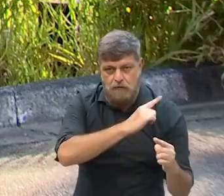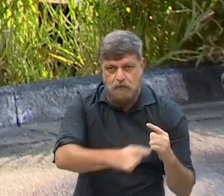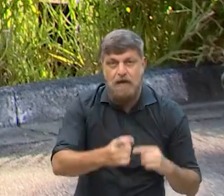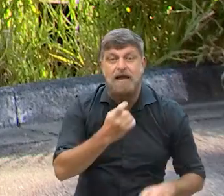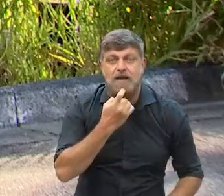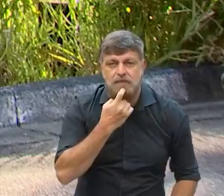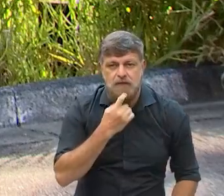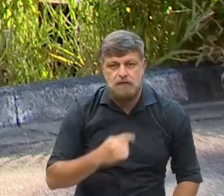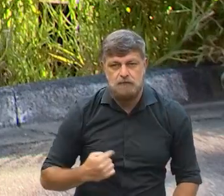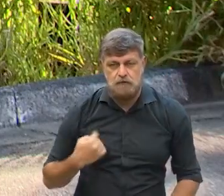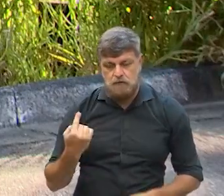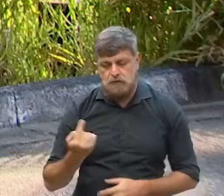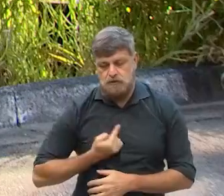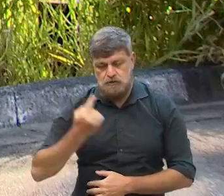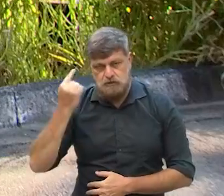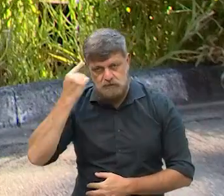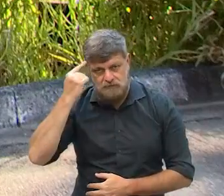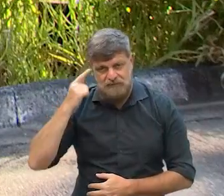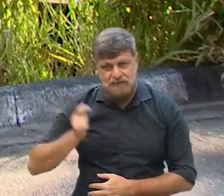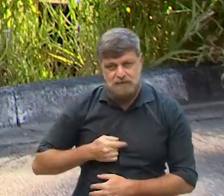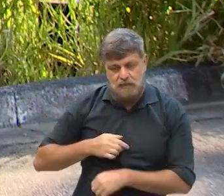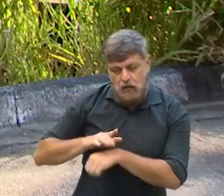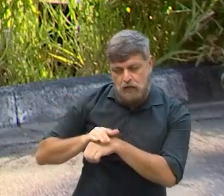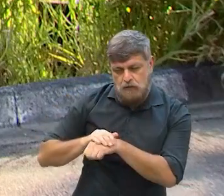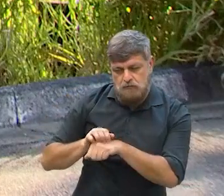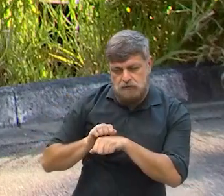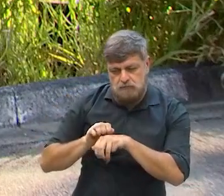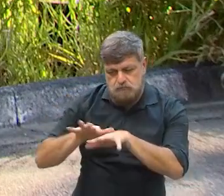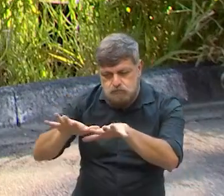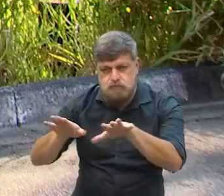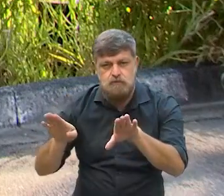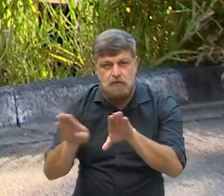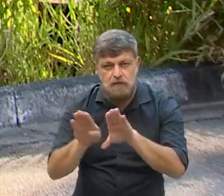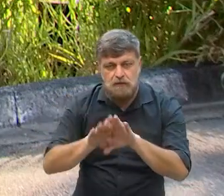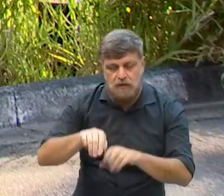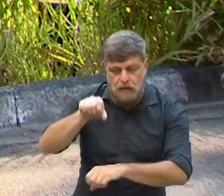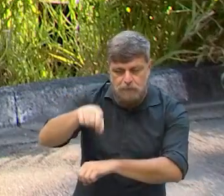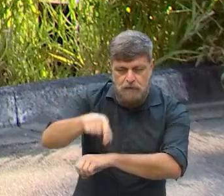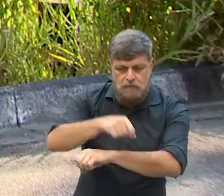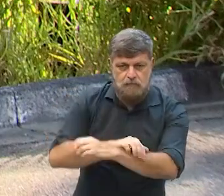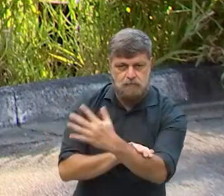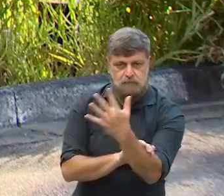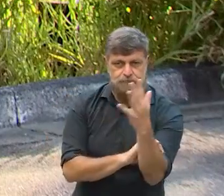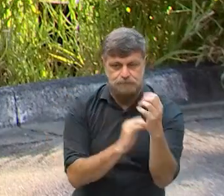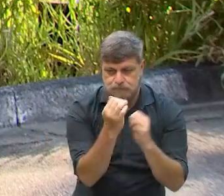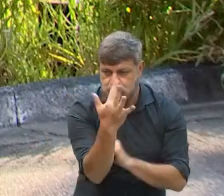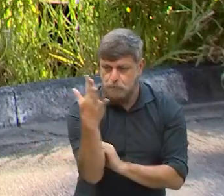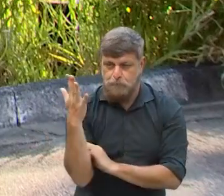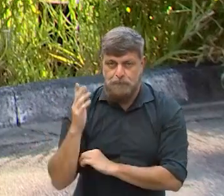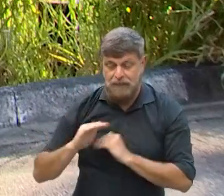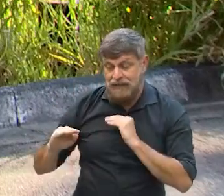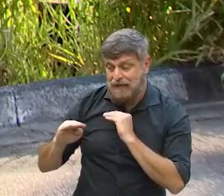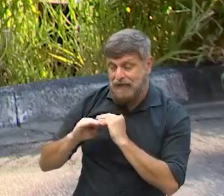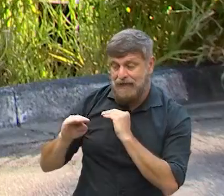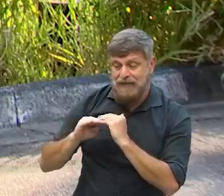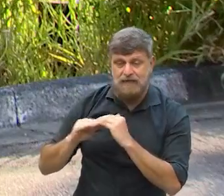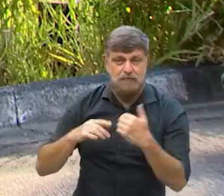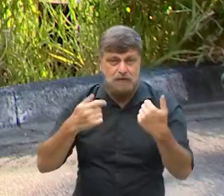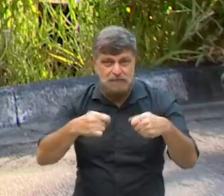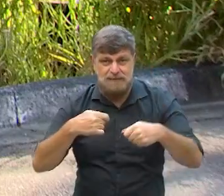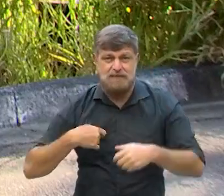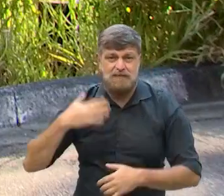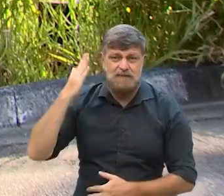gente fala das arboviroses, de reflorestamento, tem que existir o equilíbrio, porque a gente sabe